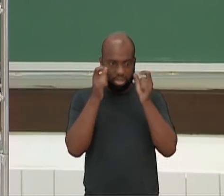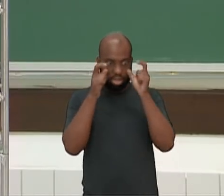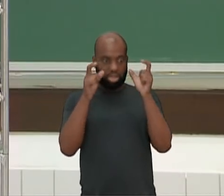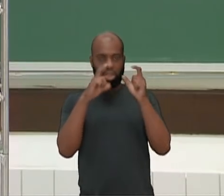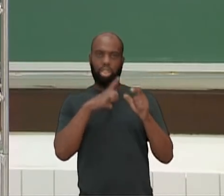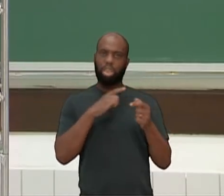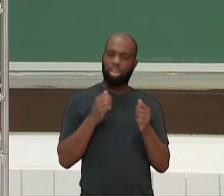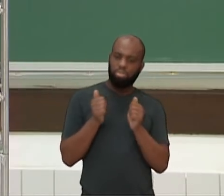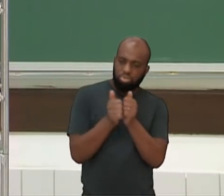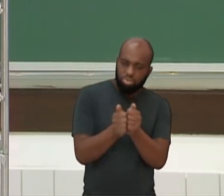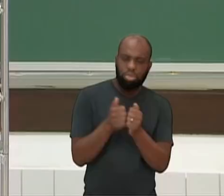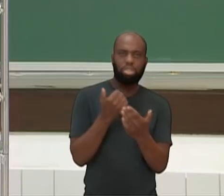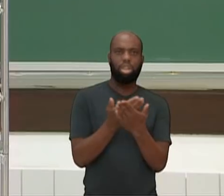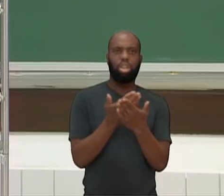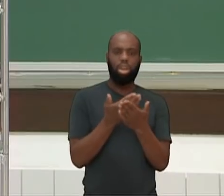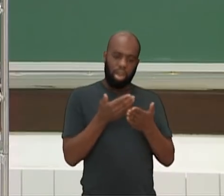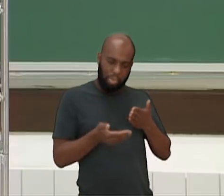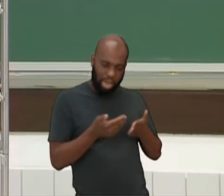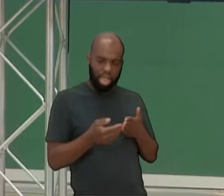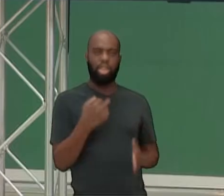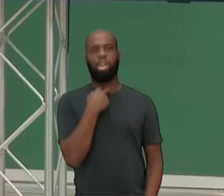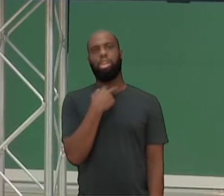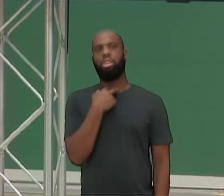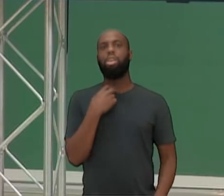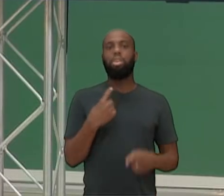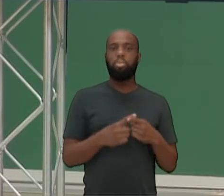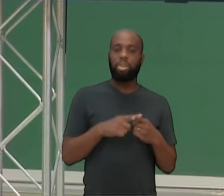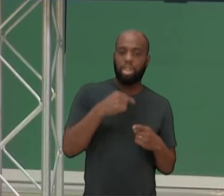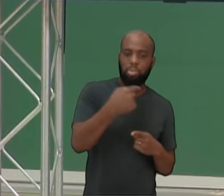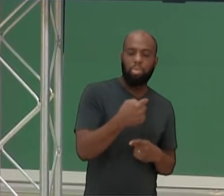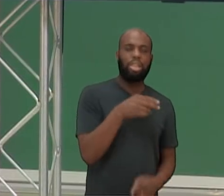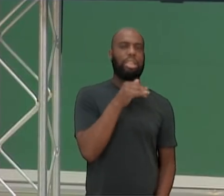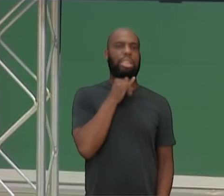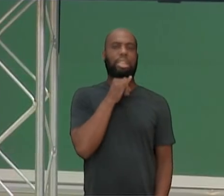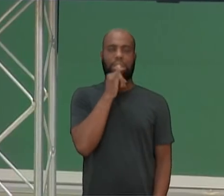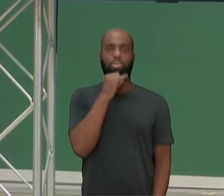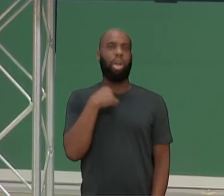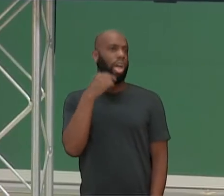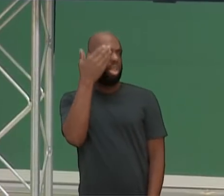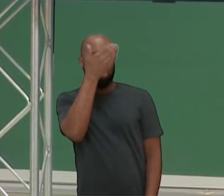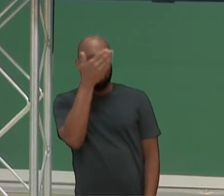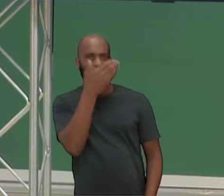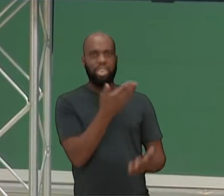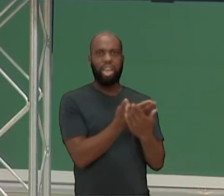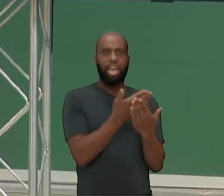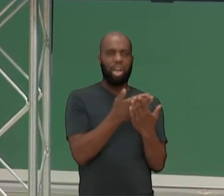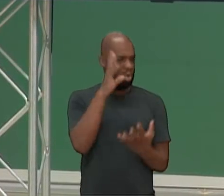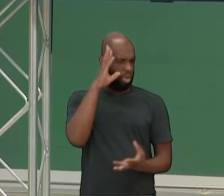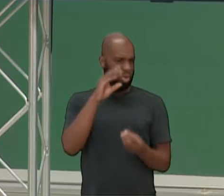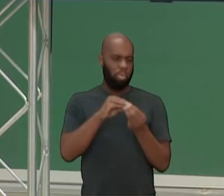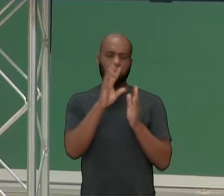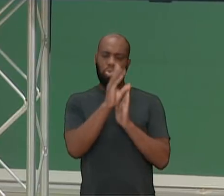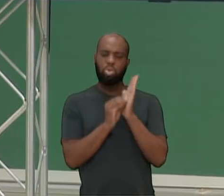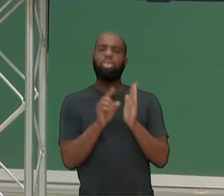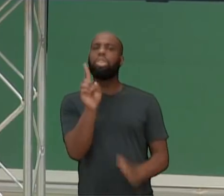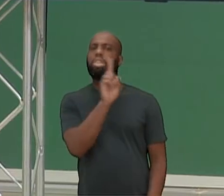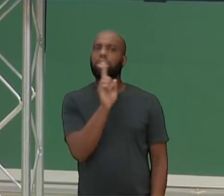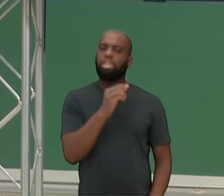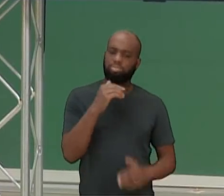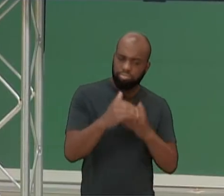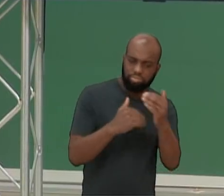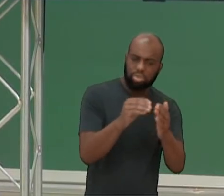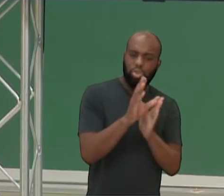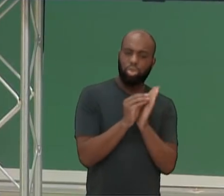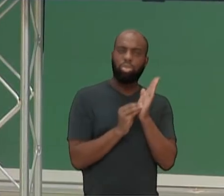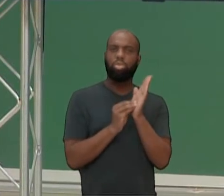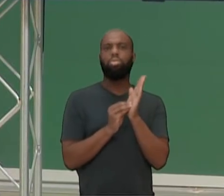as aulas para não se perder, senão daqui a pouco você, mas eu não vi essa aula, eu não entendi esse conteúdo, e daí a gente está avançando o conteúdo e você acaba